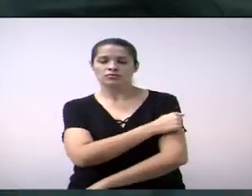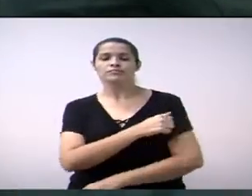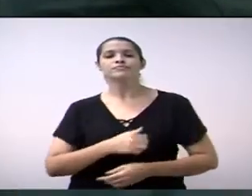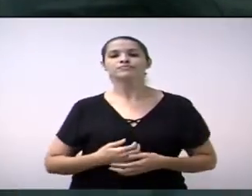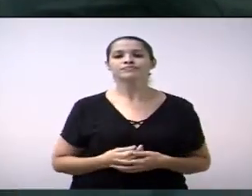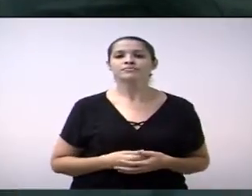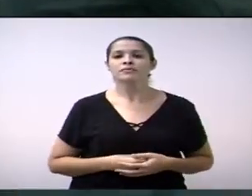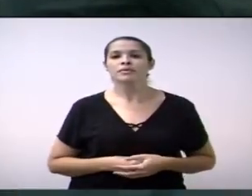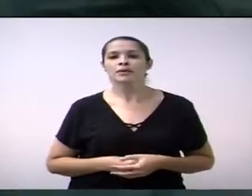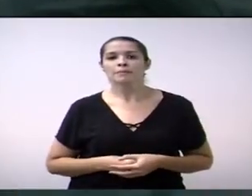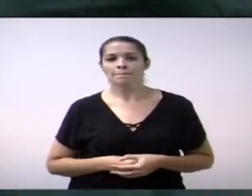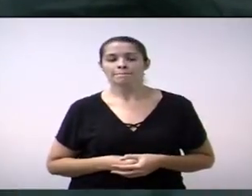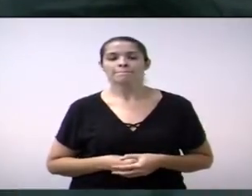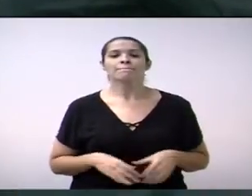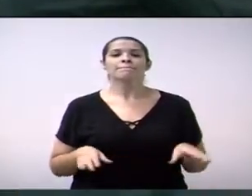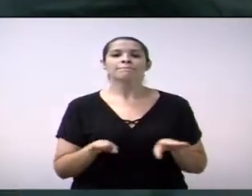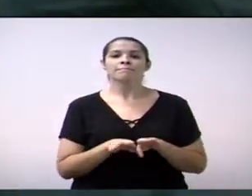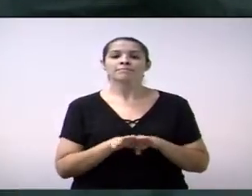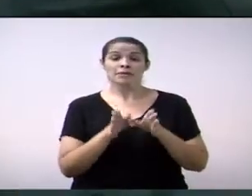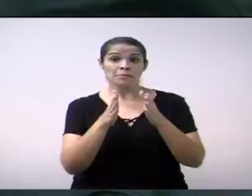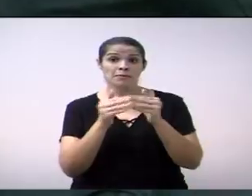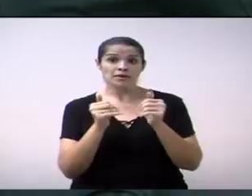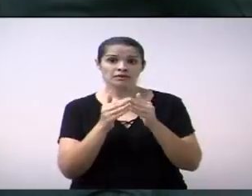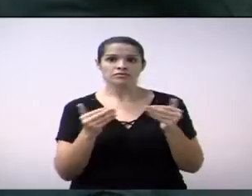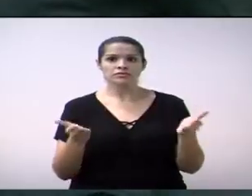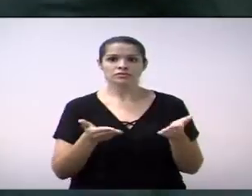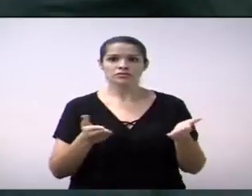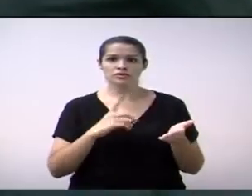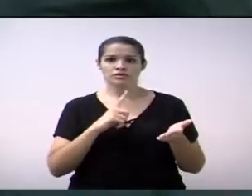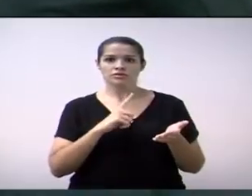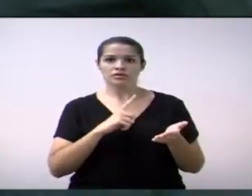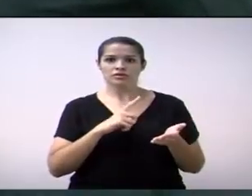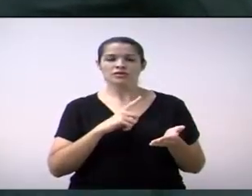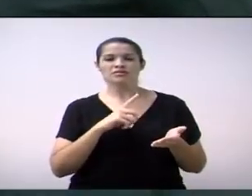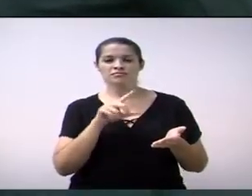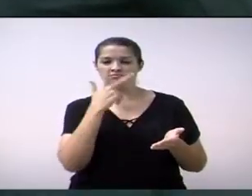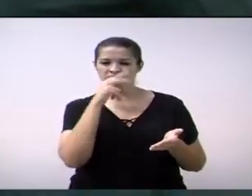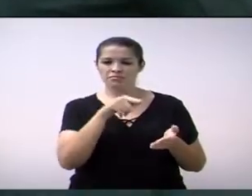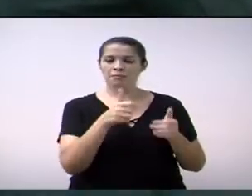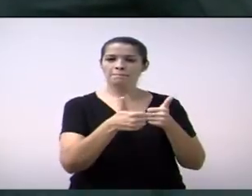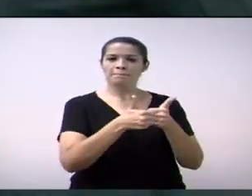transformação do Rodoshopping em terminal de integração, bem